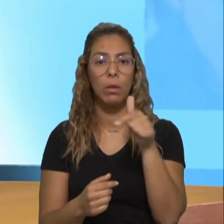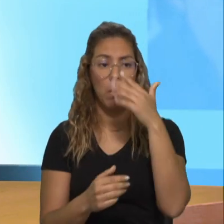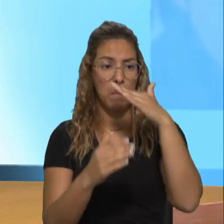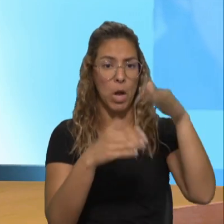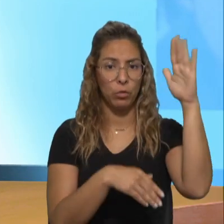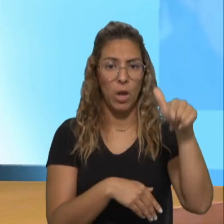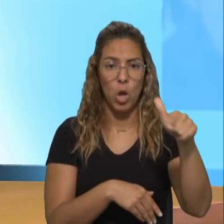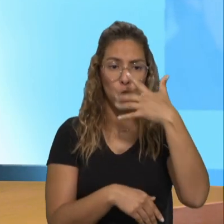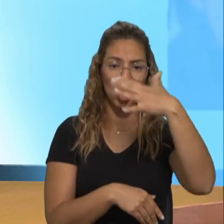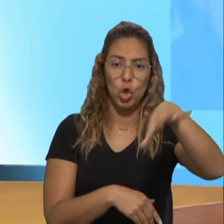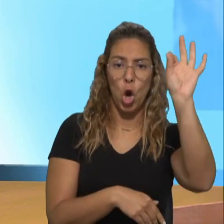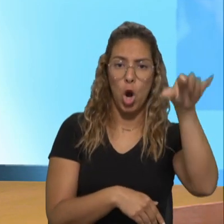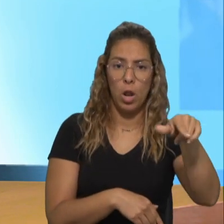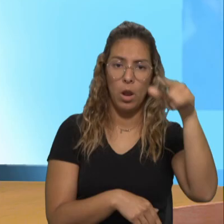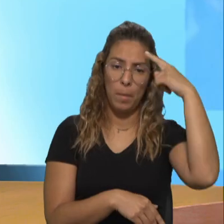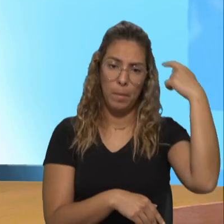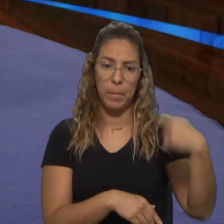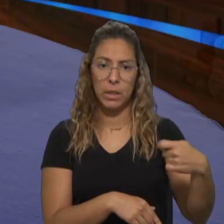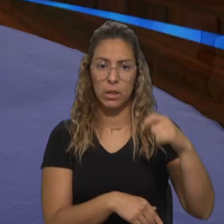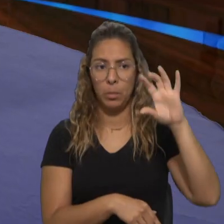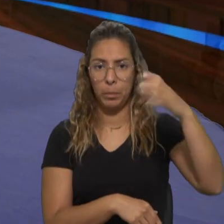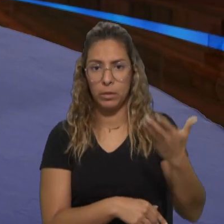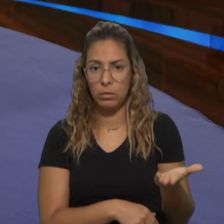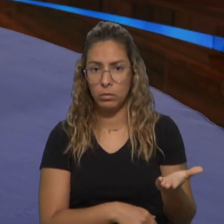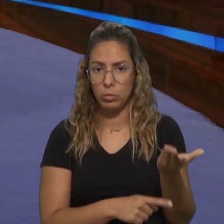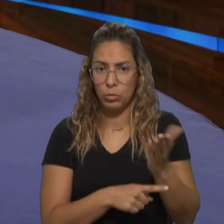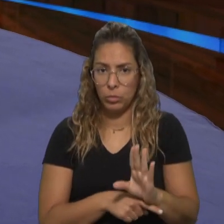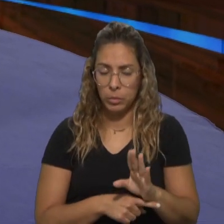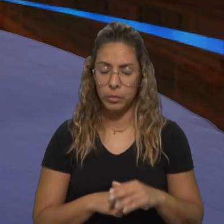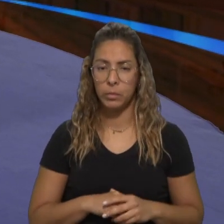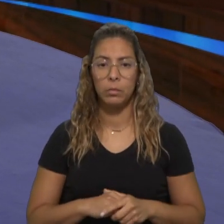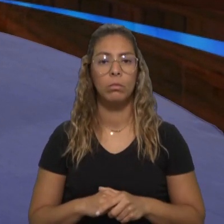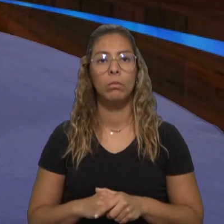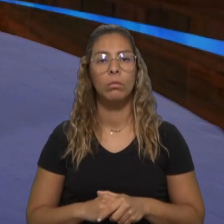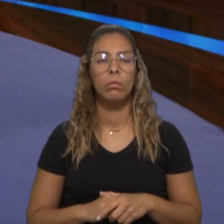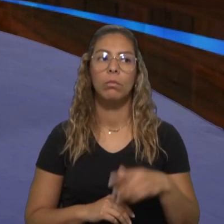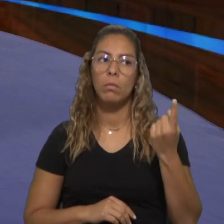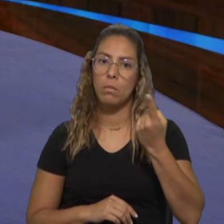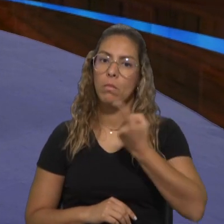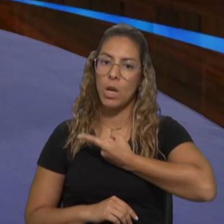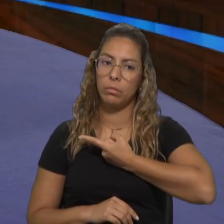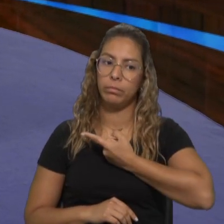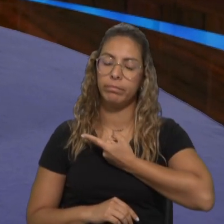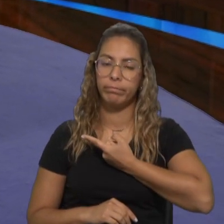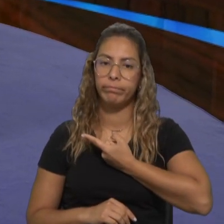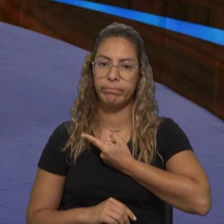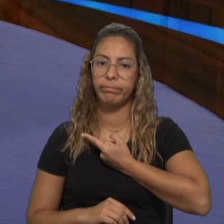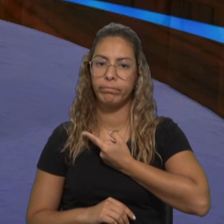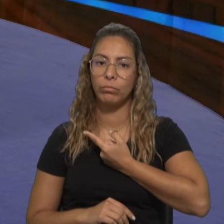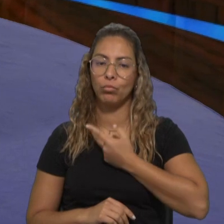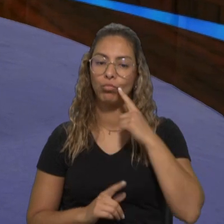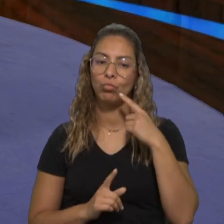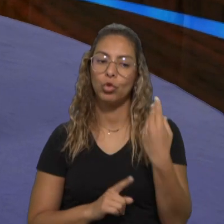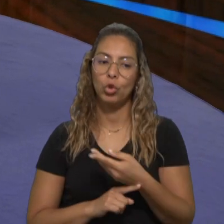o presente do país. Portanto, acho que é uma obrigação dos jovens